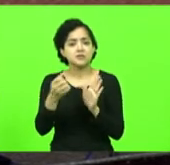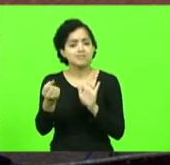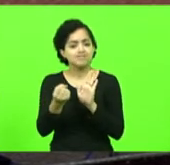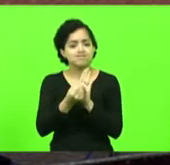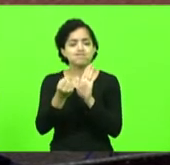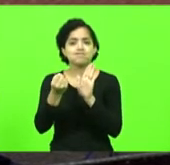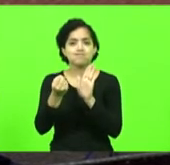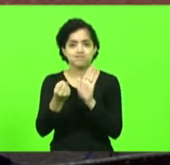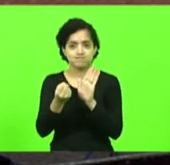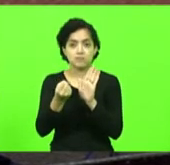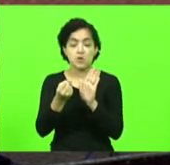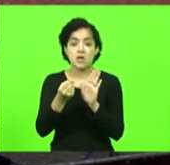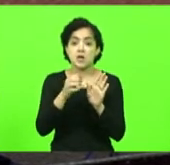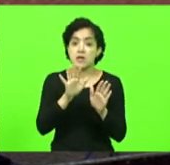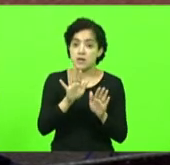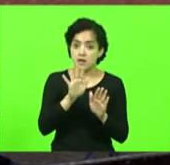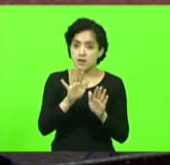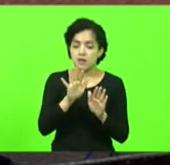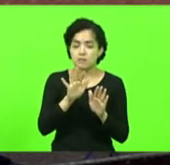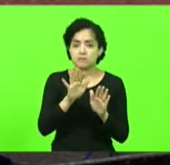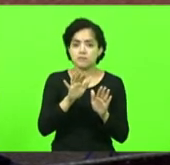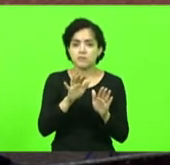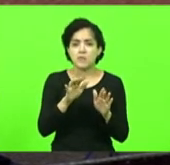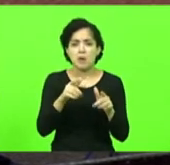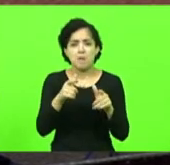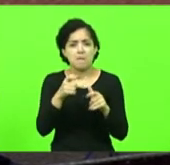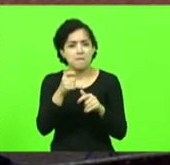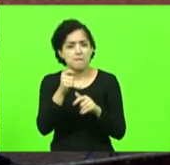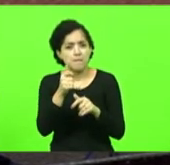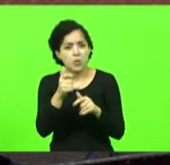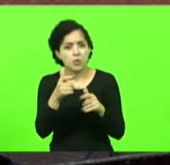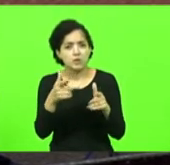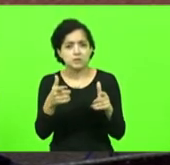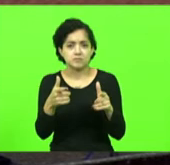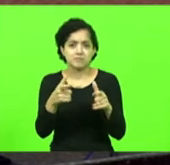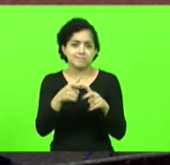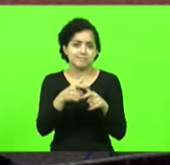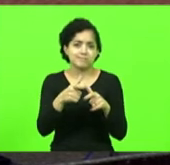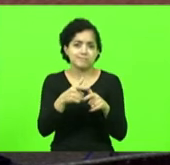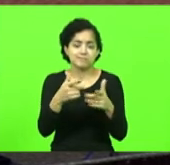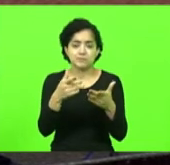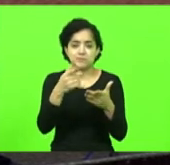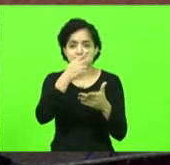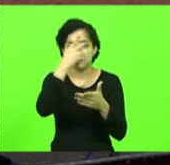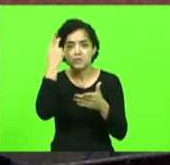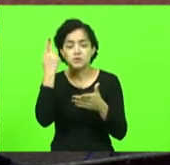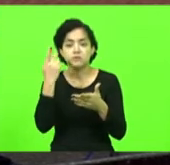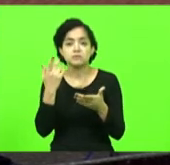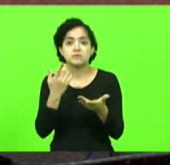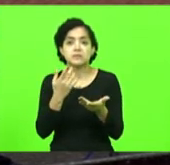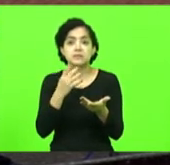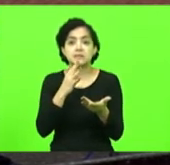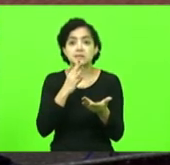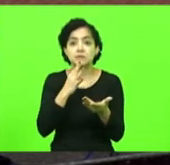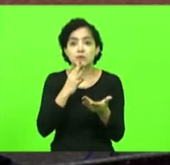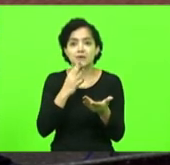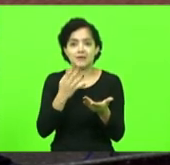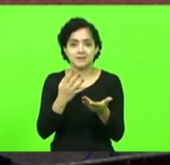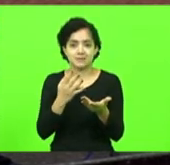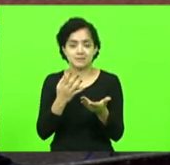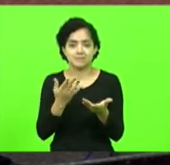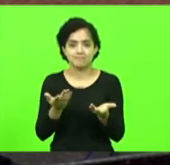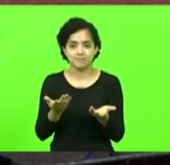repito, poucas pessoas, poucos catarinenses têm conhecimento desse fato tão relevante